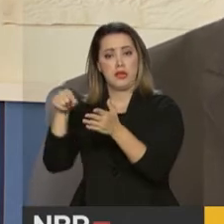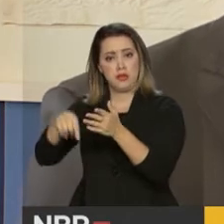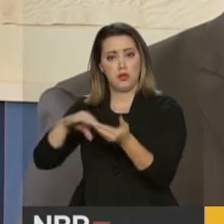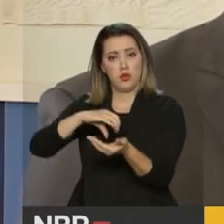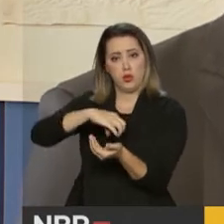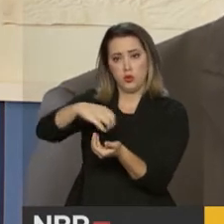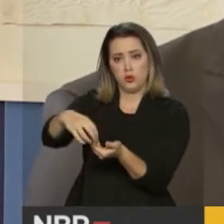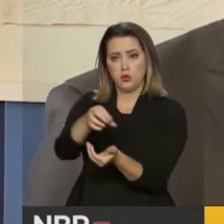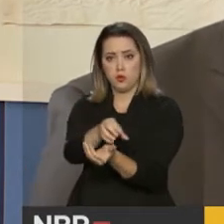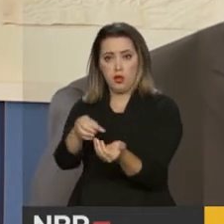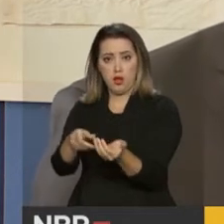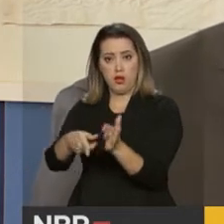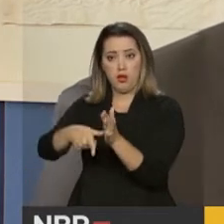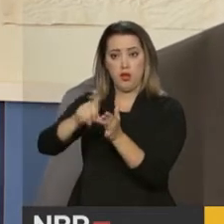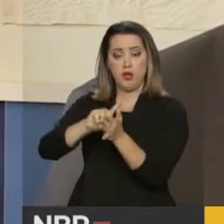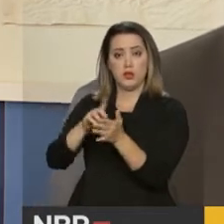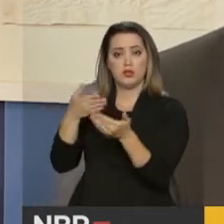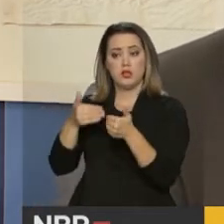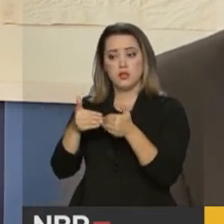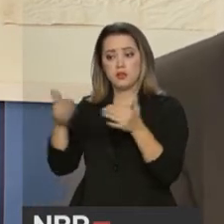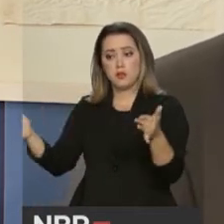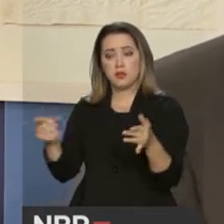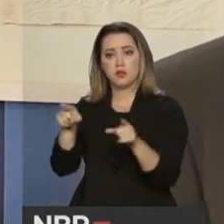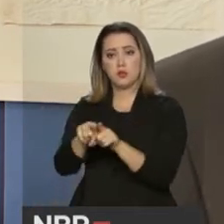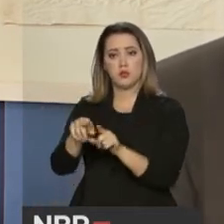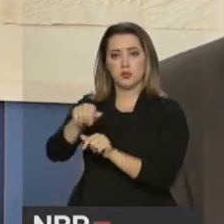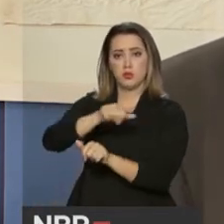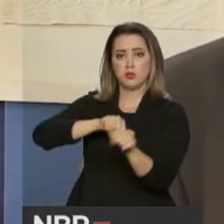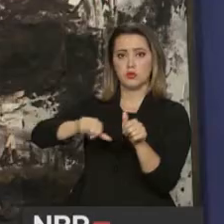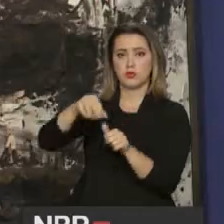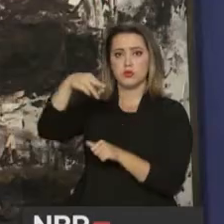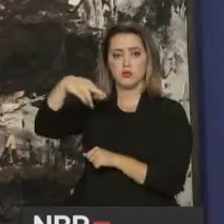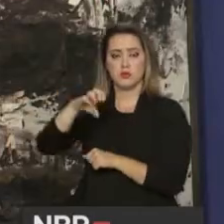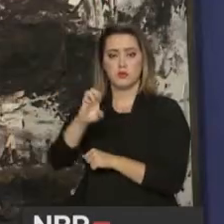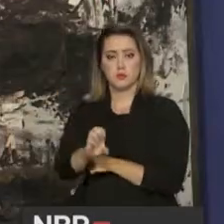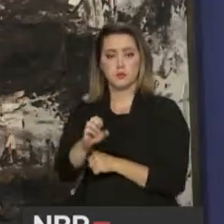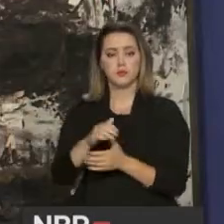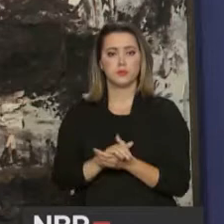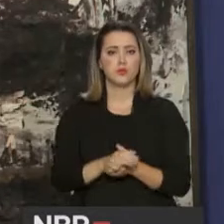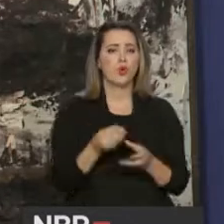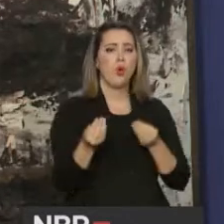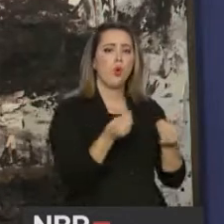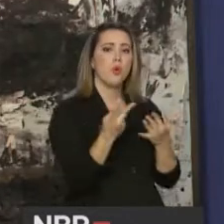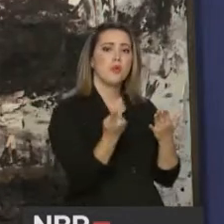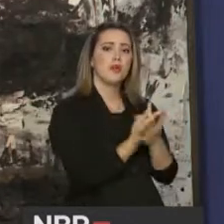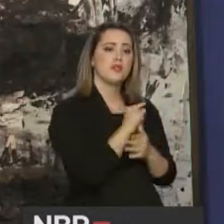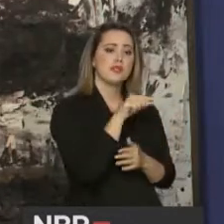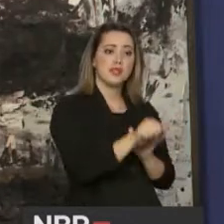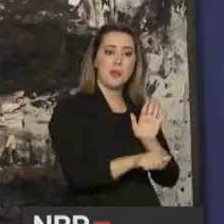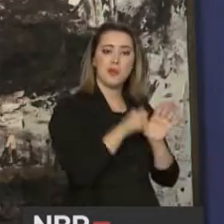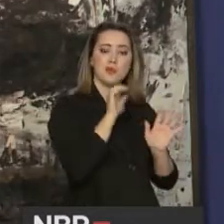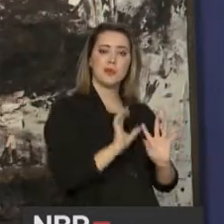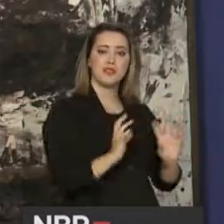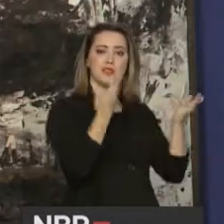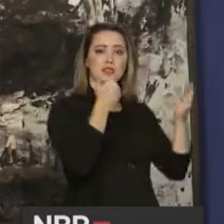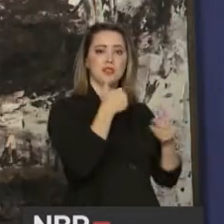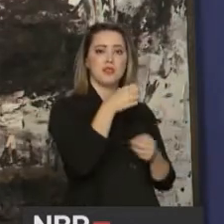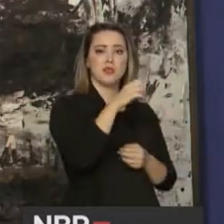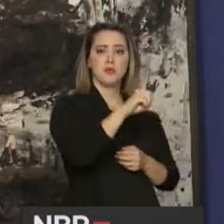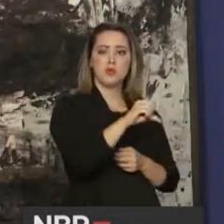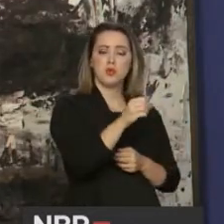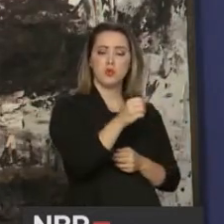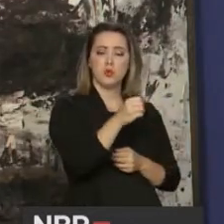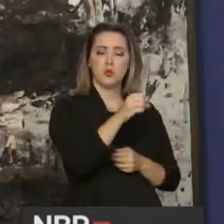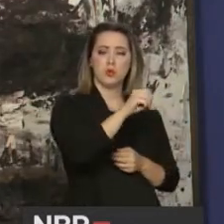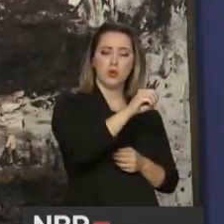inaugurado antes mesmo da transferência do Ministério. E como foi essa primeira cerimônia em 1967? Foi